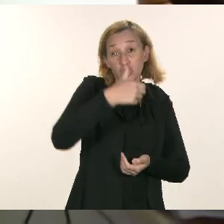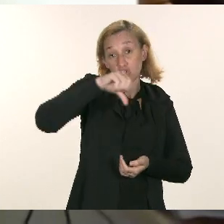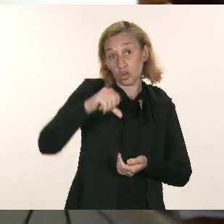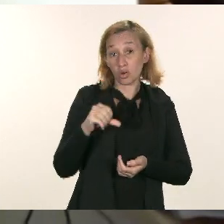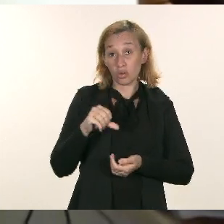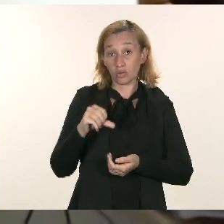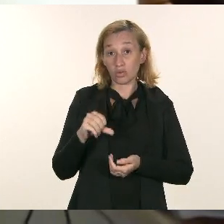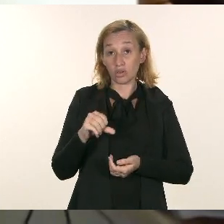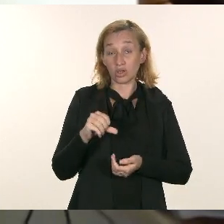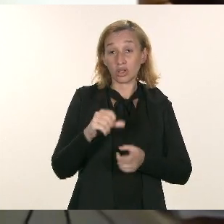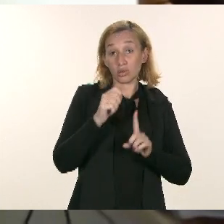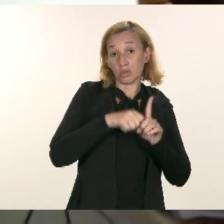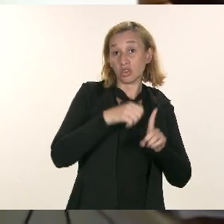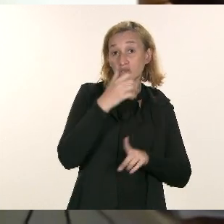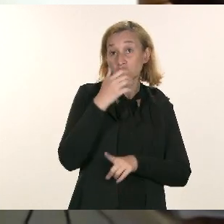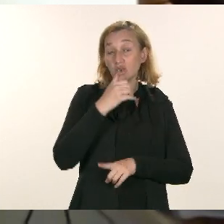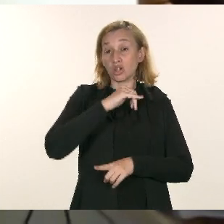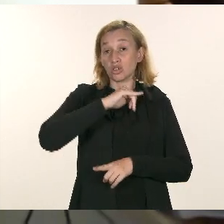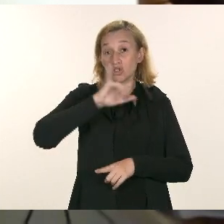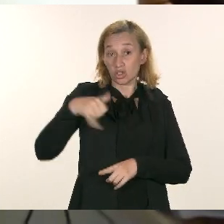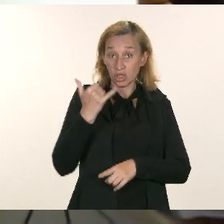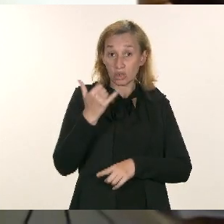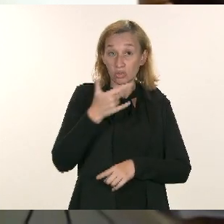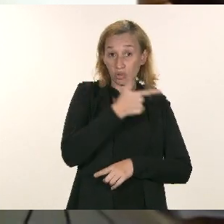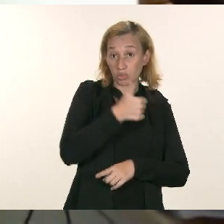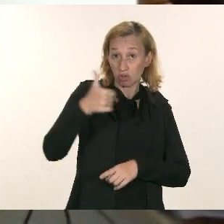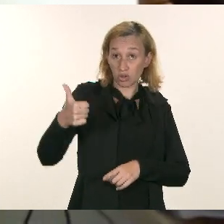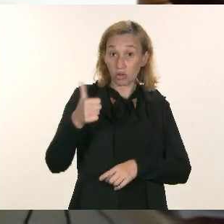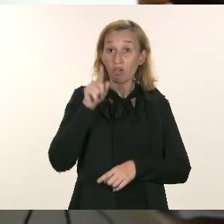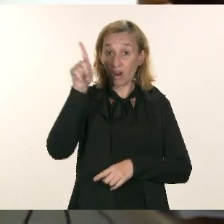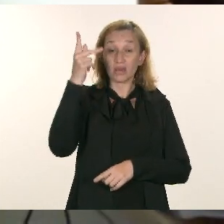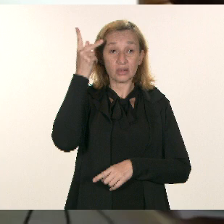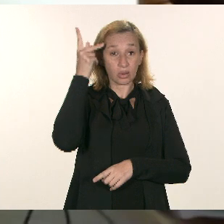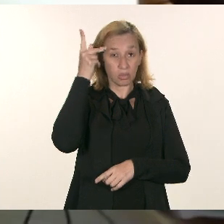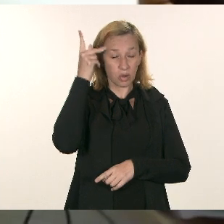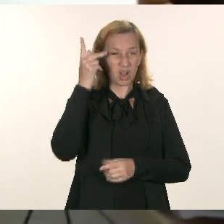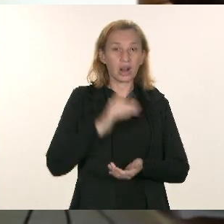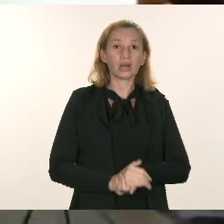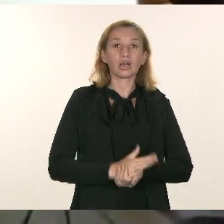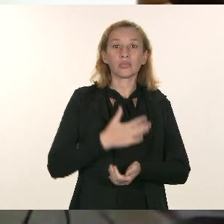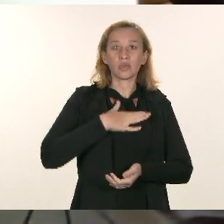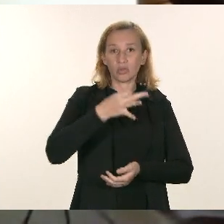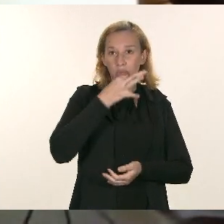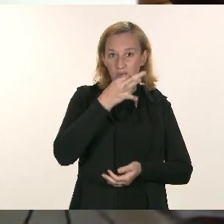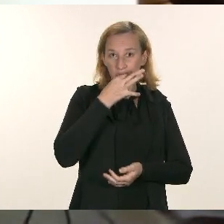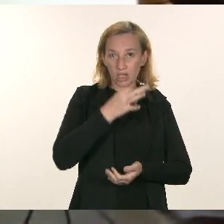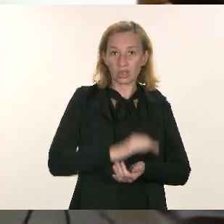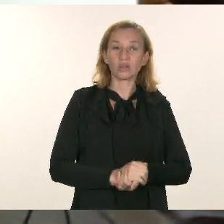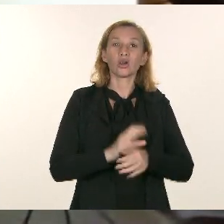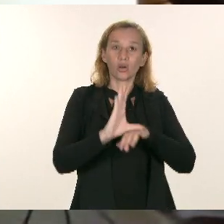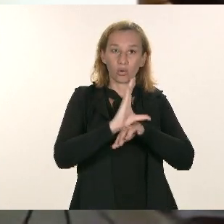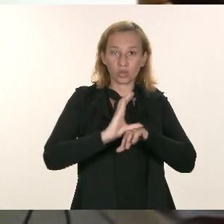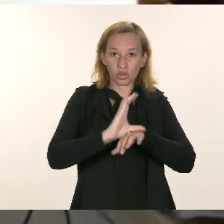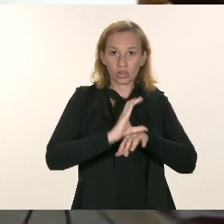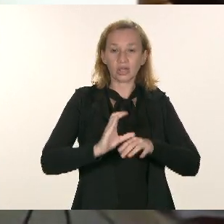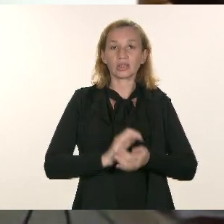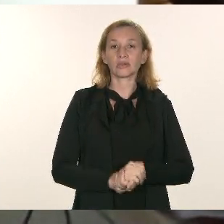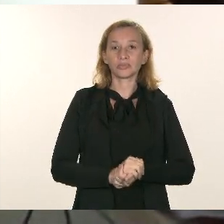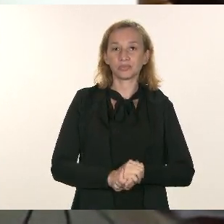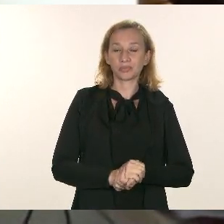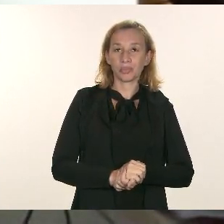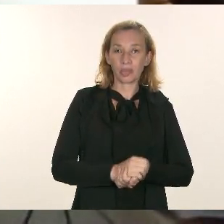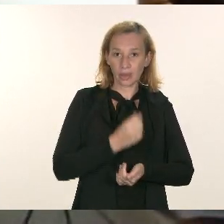de Fazenda Pública do juiz Wagner Gidaro, lá em São Paulo, que o meu parecer é pela constitucionalidade.